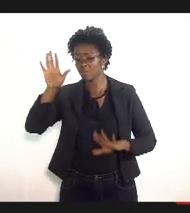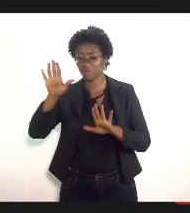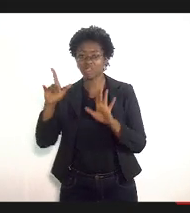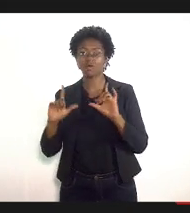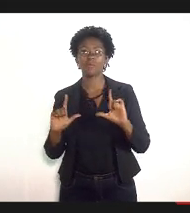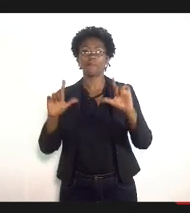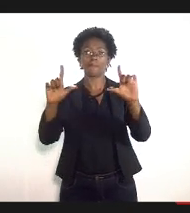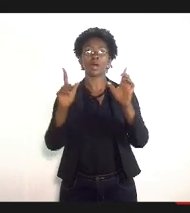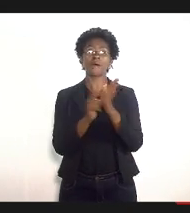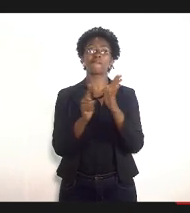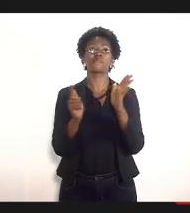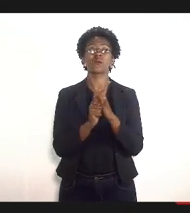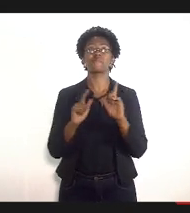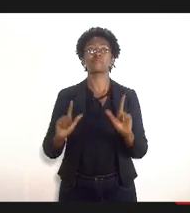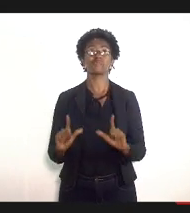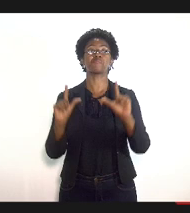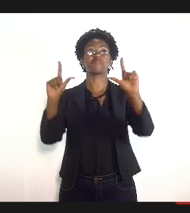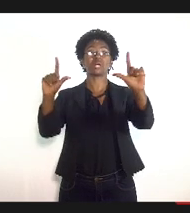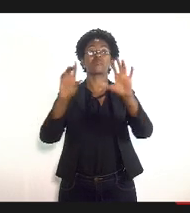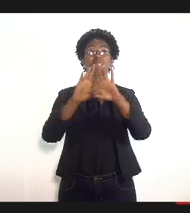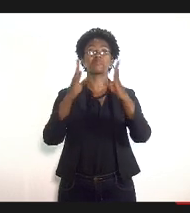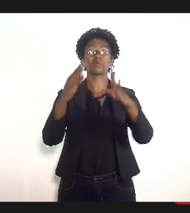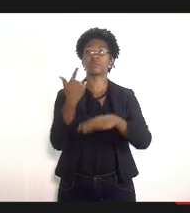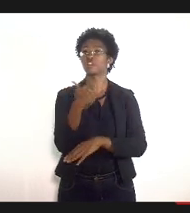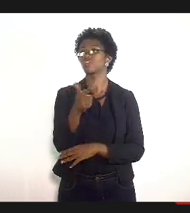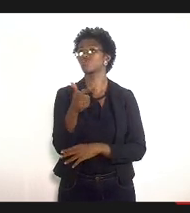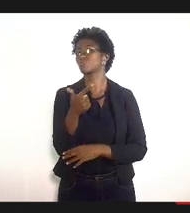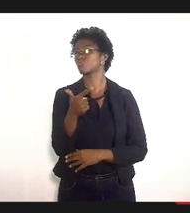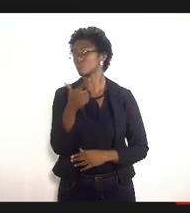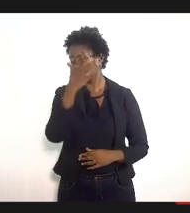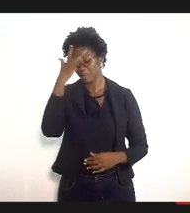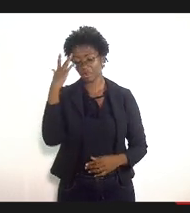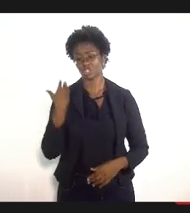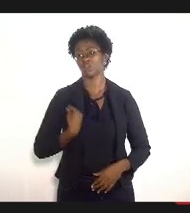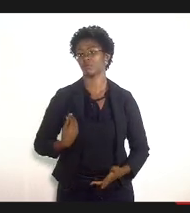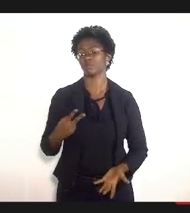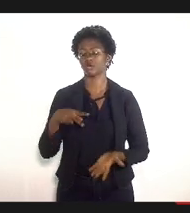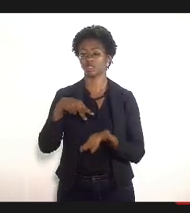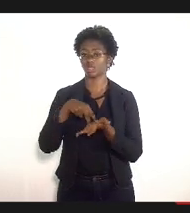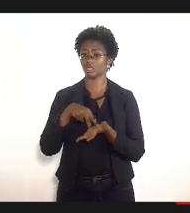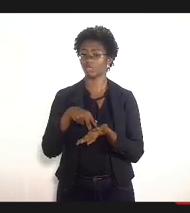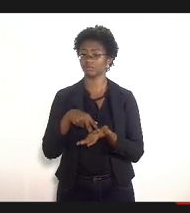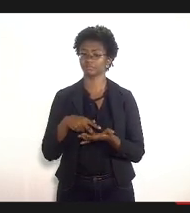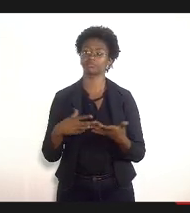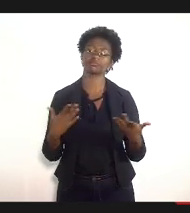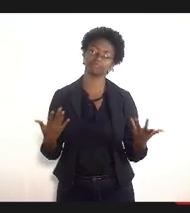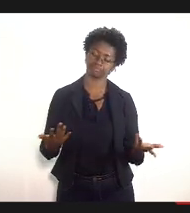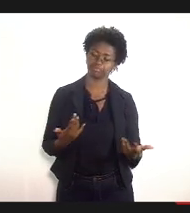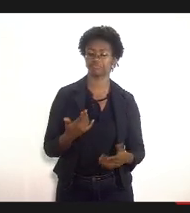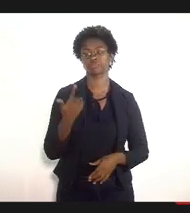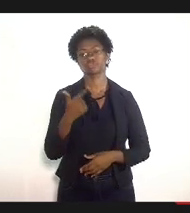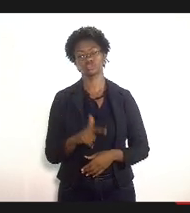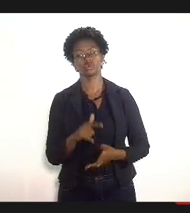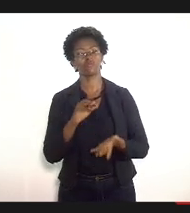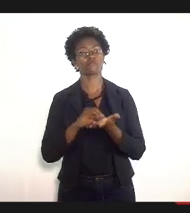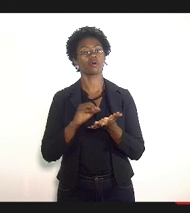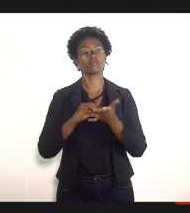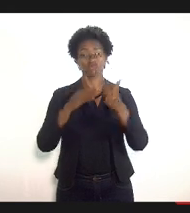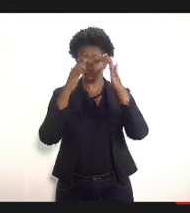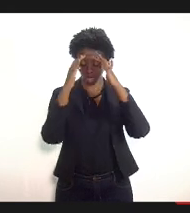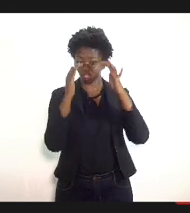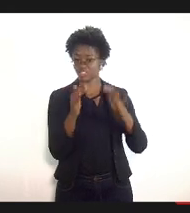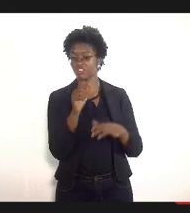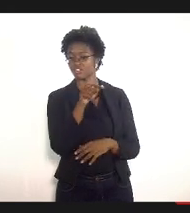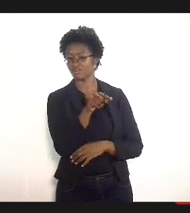papel pregado lá na porta de que não teria atendimento presencial. Mais uma forma, né, desrespeitosa, né,